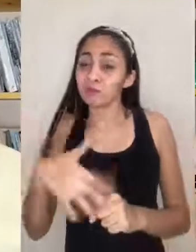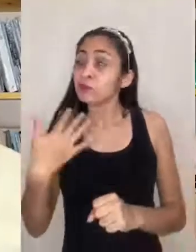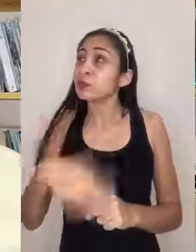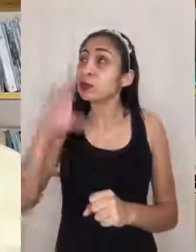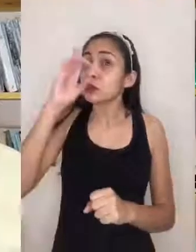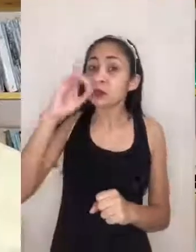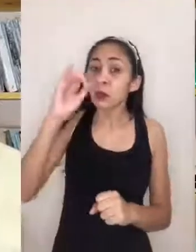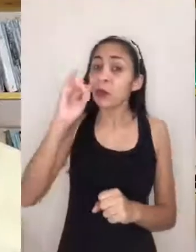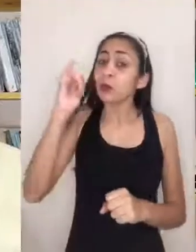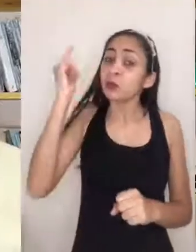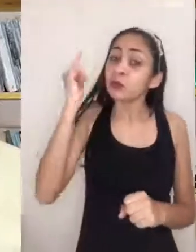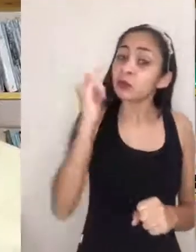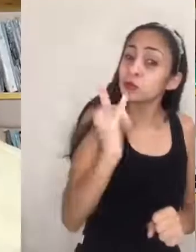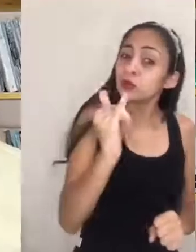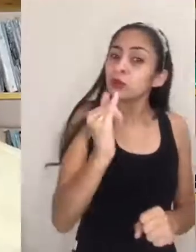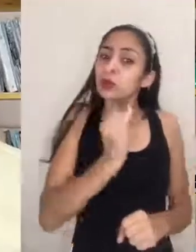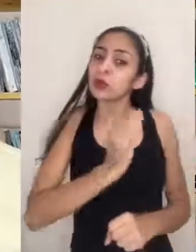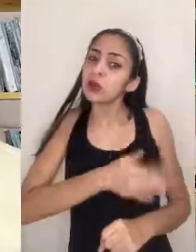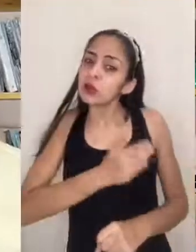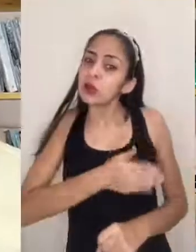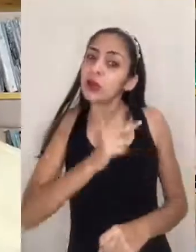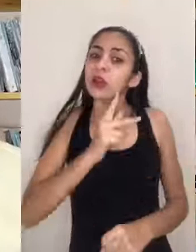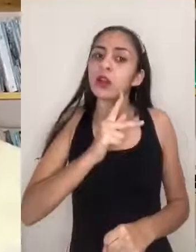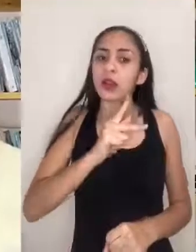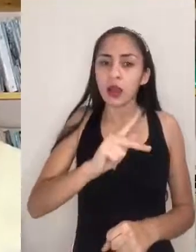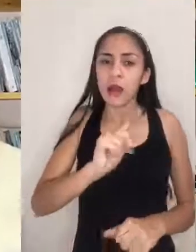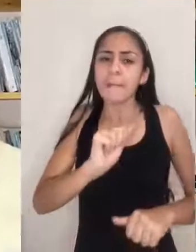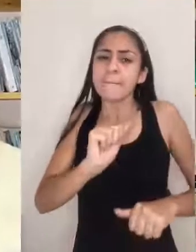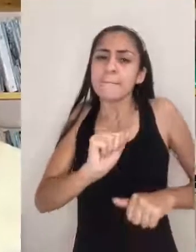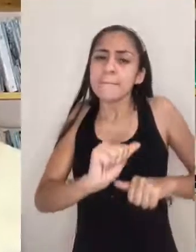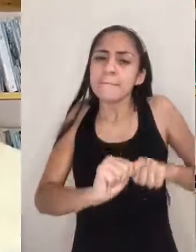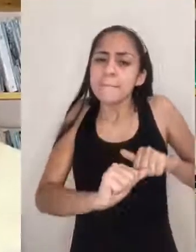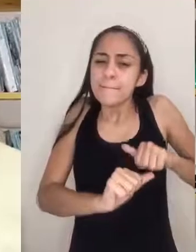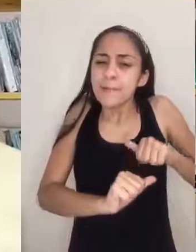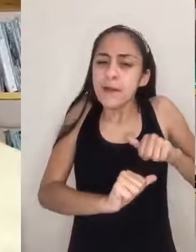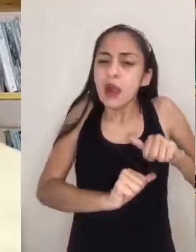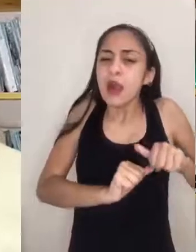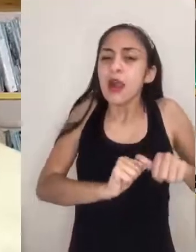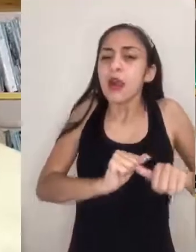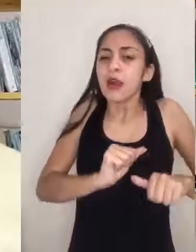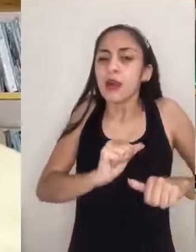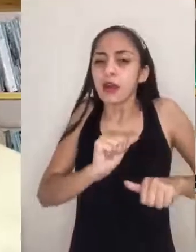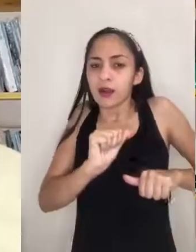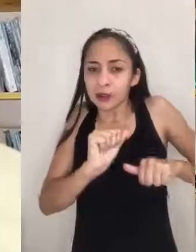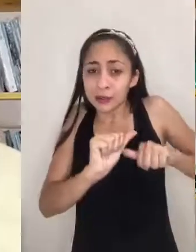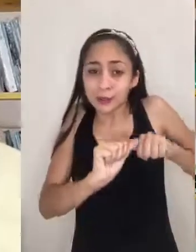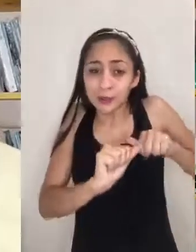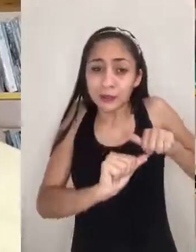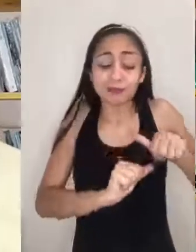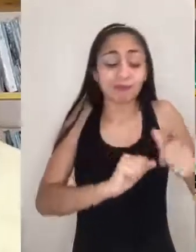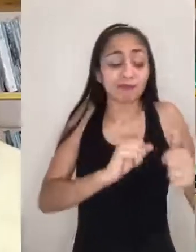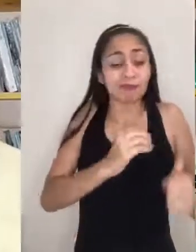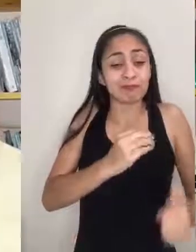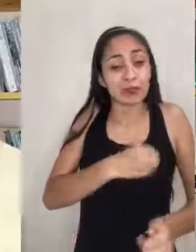Deus pode estar falando ao seu coração e lhe corrigindo nos seus pecados,